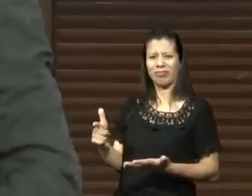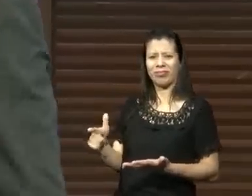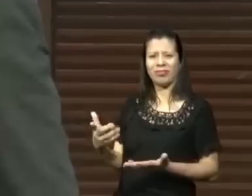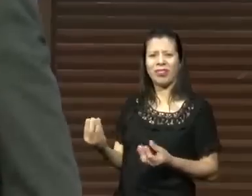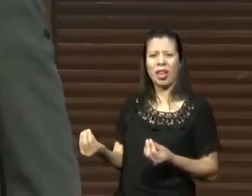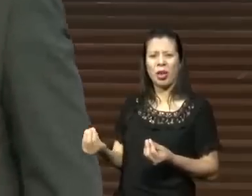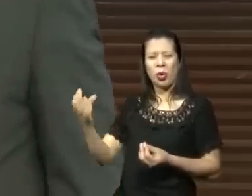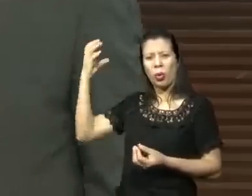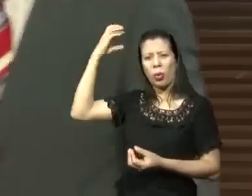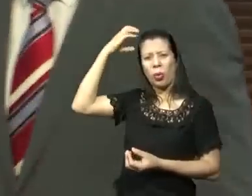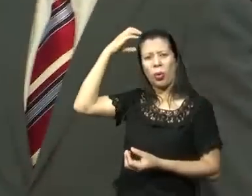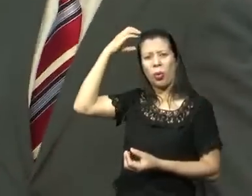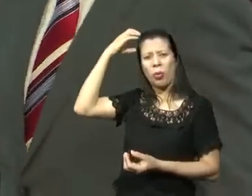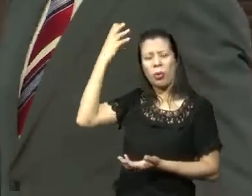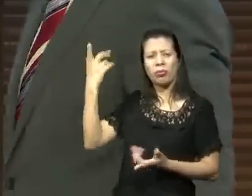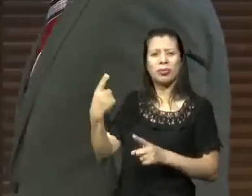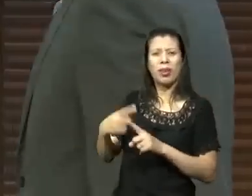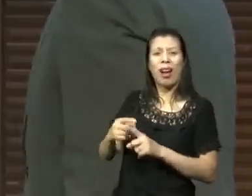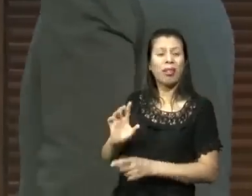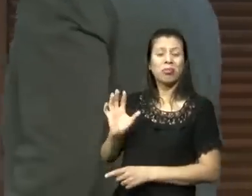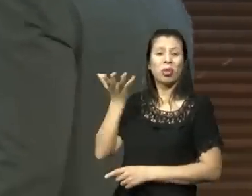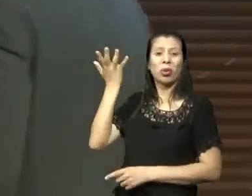Tem Misericórdia de você